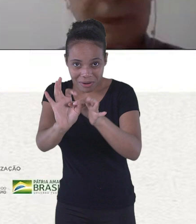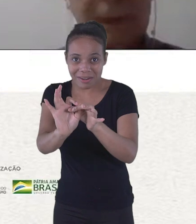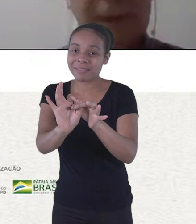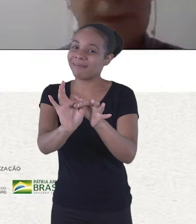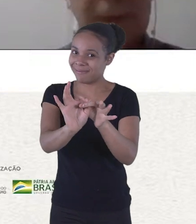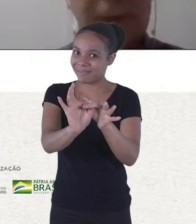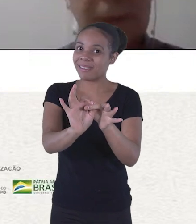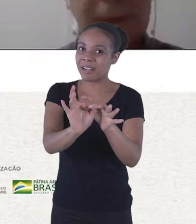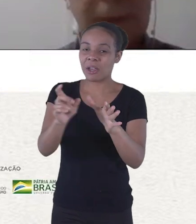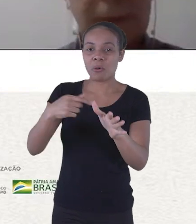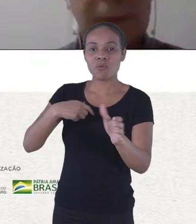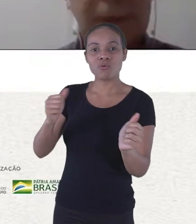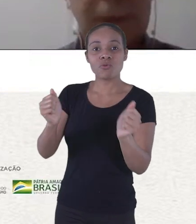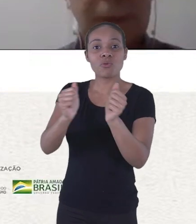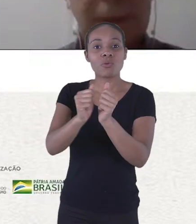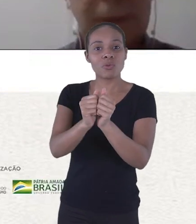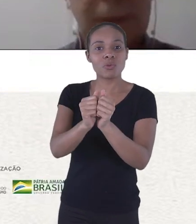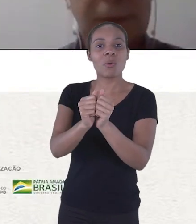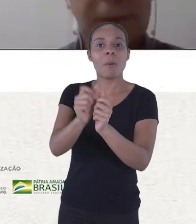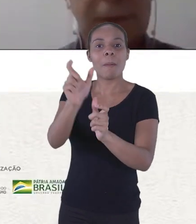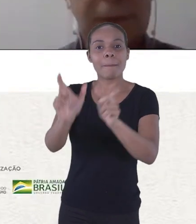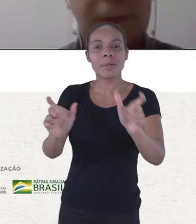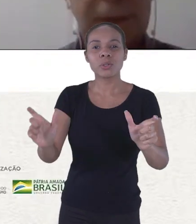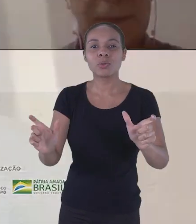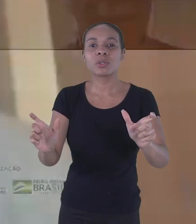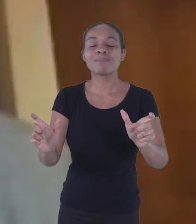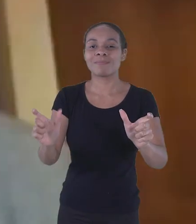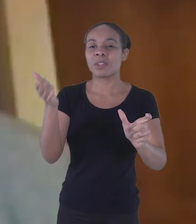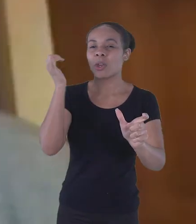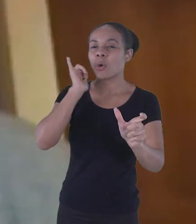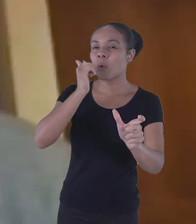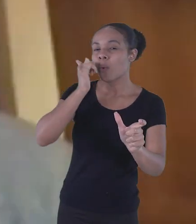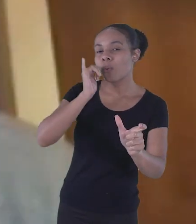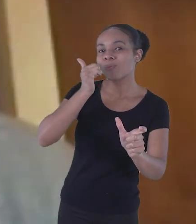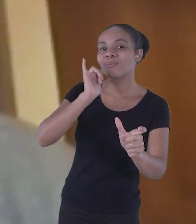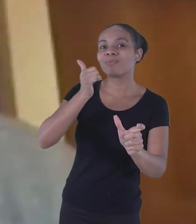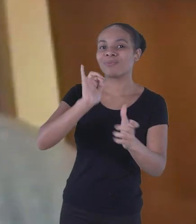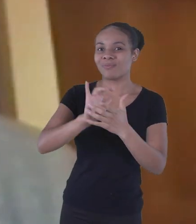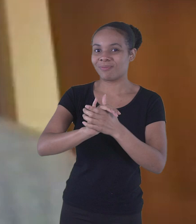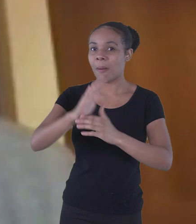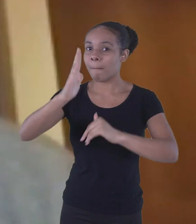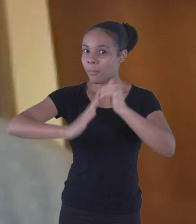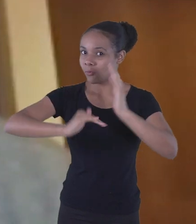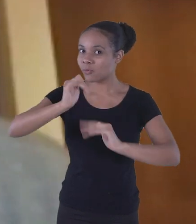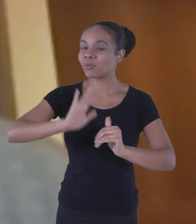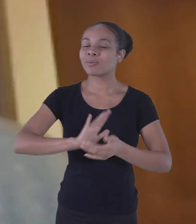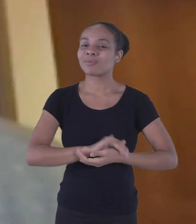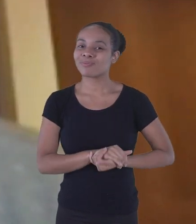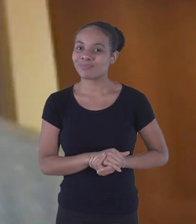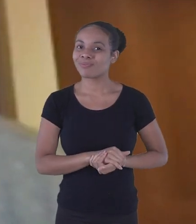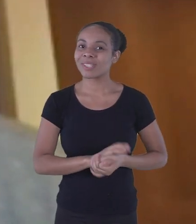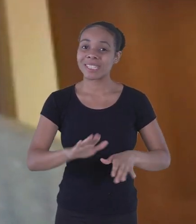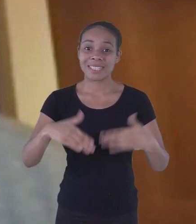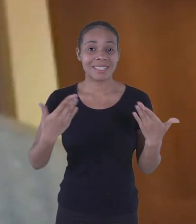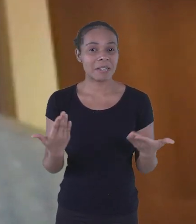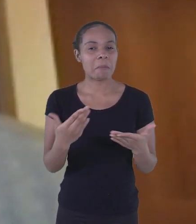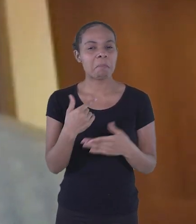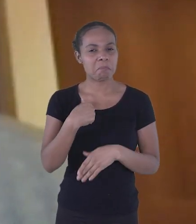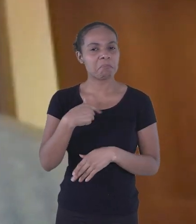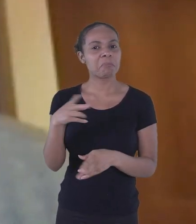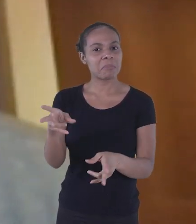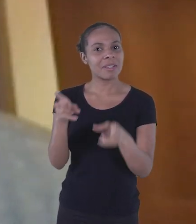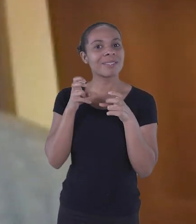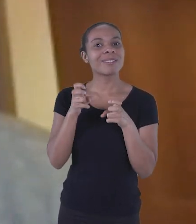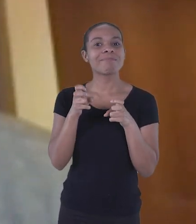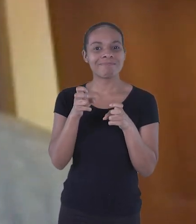O Velho Mar é um livro maravilhoso. Agora, ele é realmente